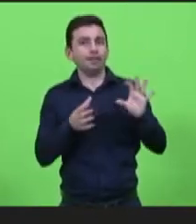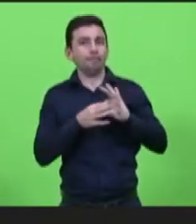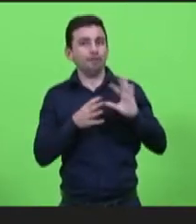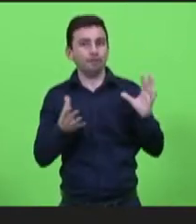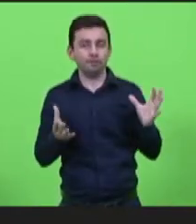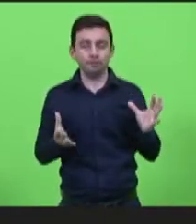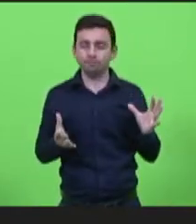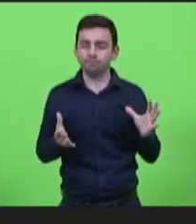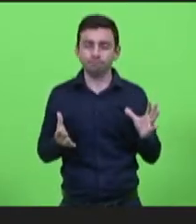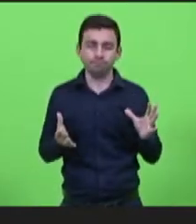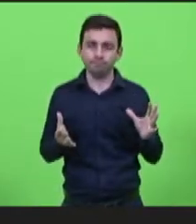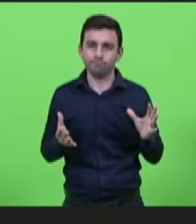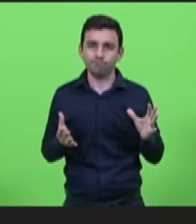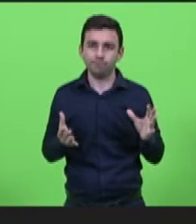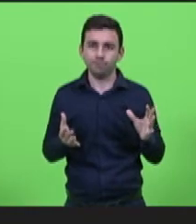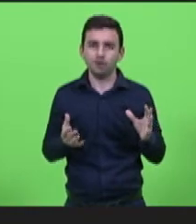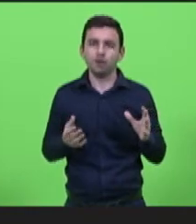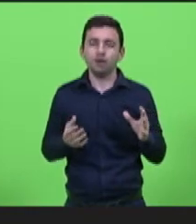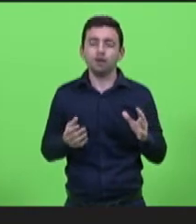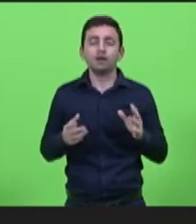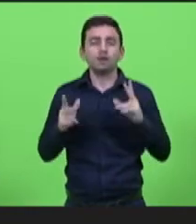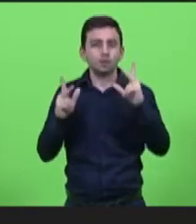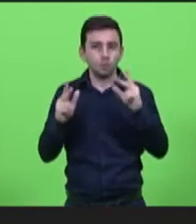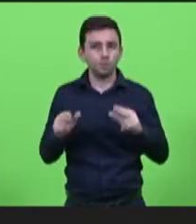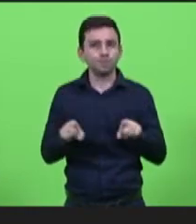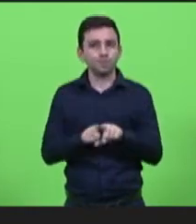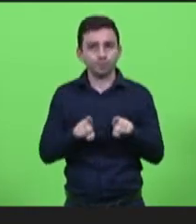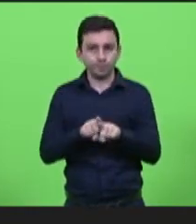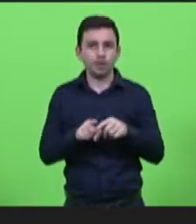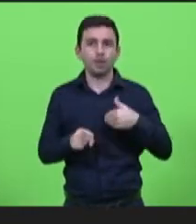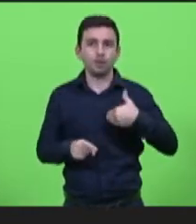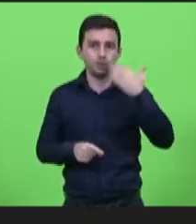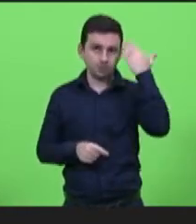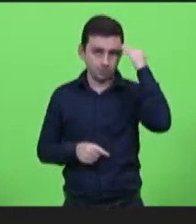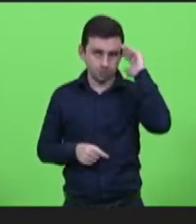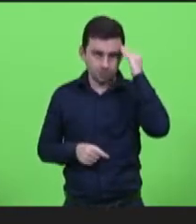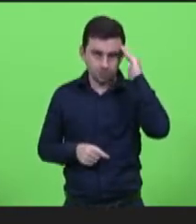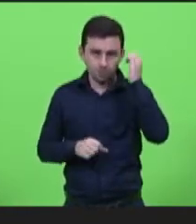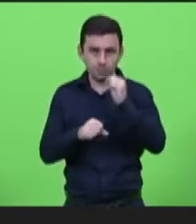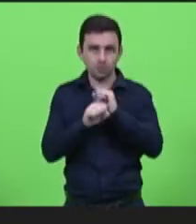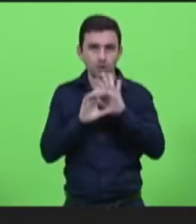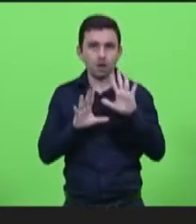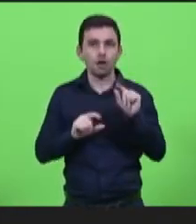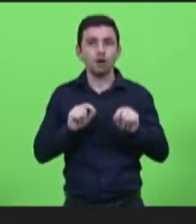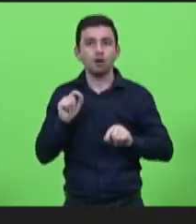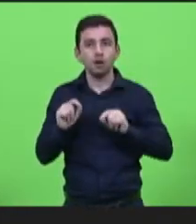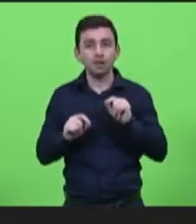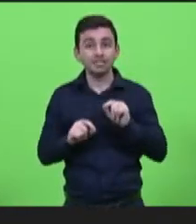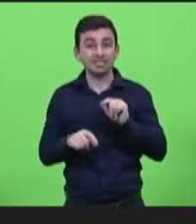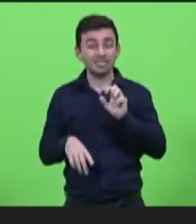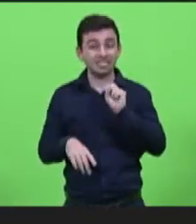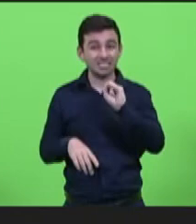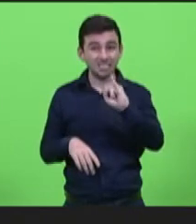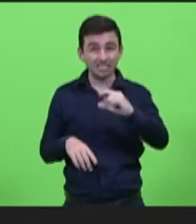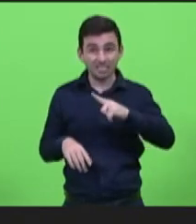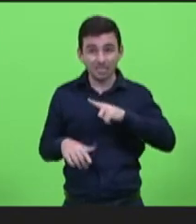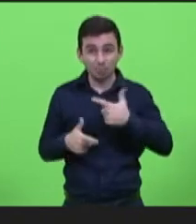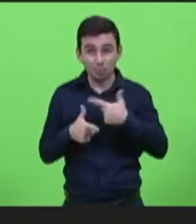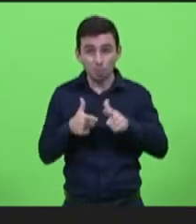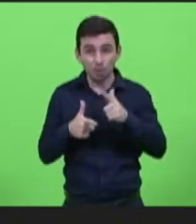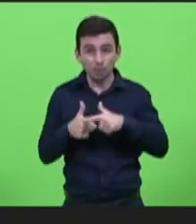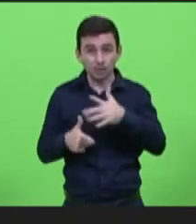mesma forma como eu também compreendo que quando estiver em ameaça à